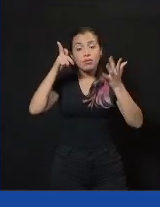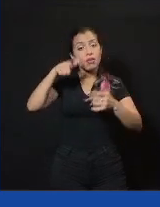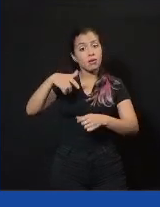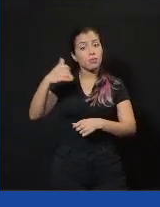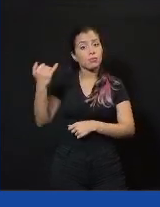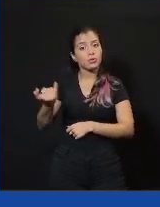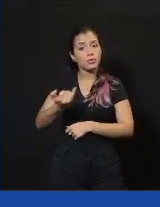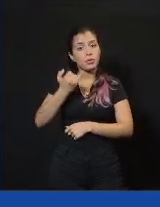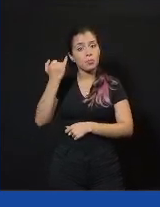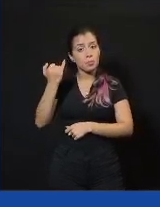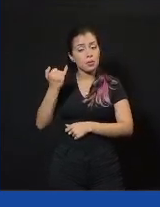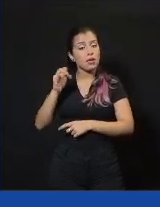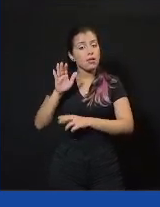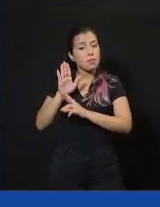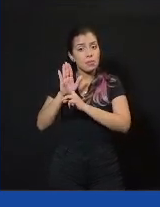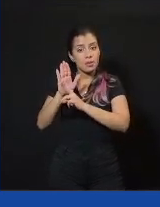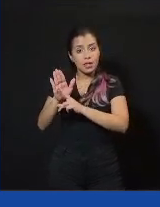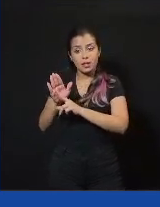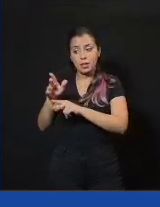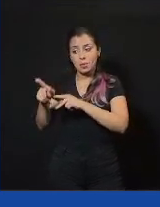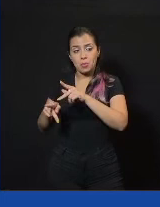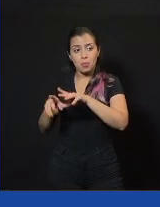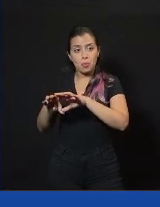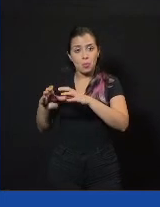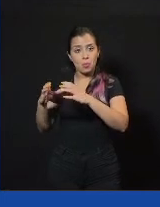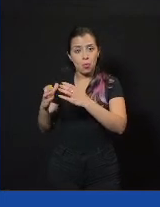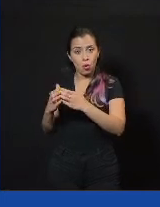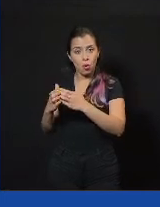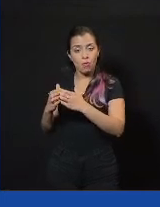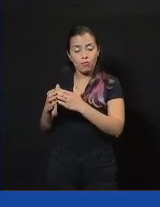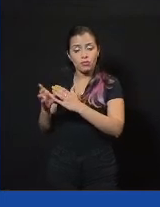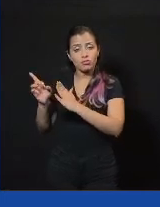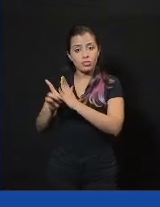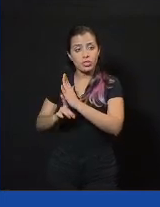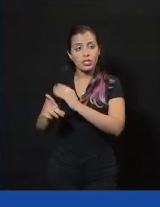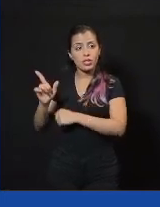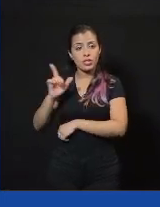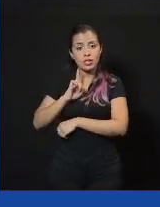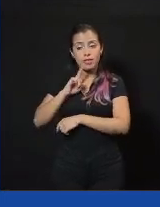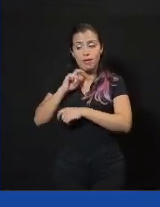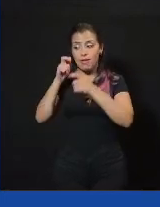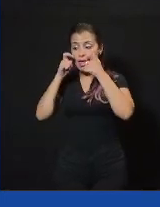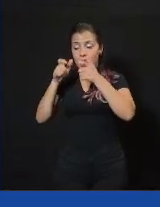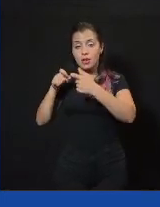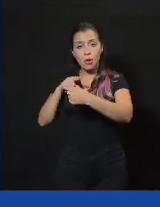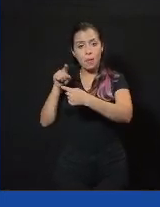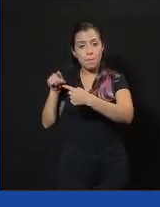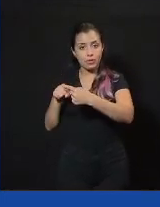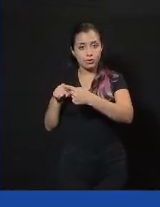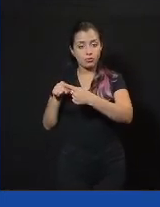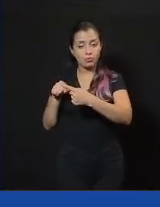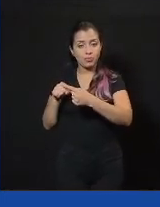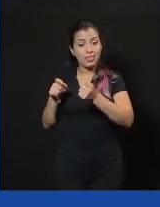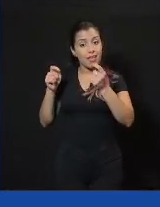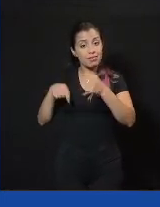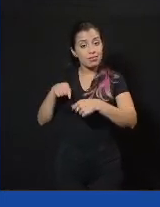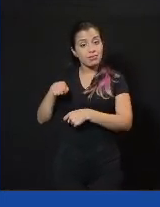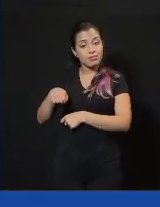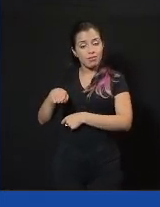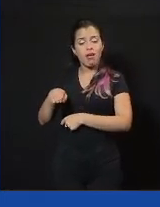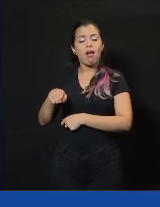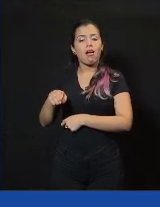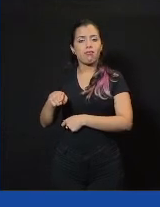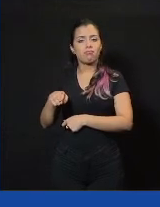de representatividade dos povos indígenas segundo seus direitos, interesses e objetivos. Assim podemos segurar e